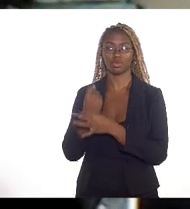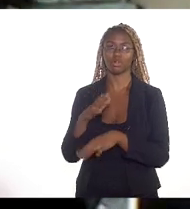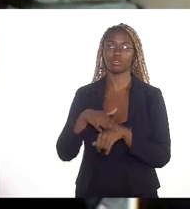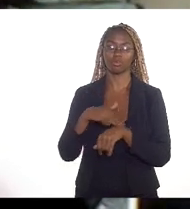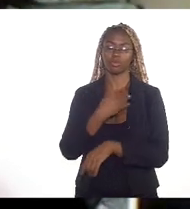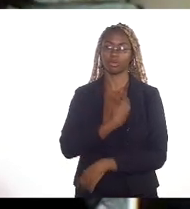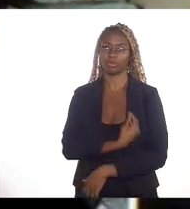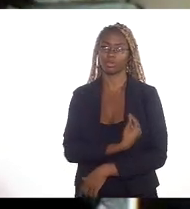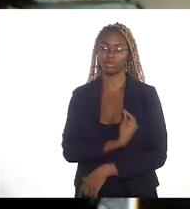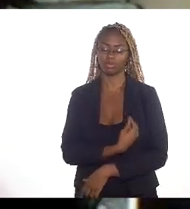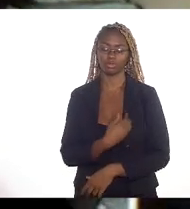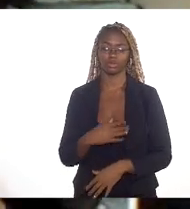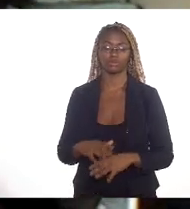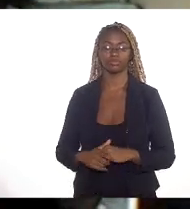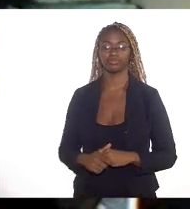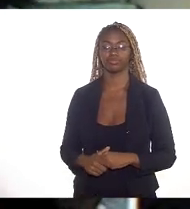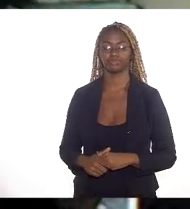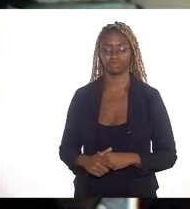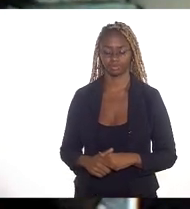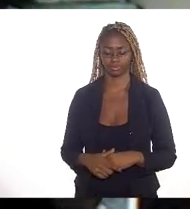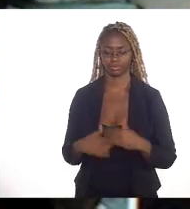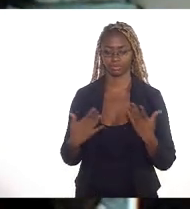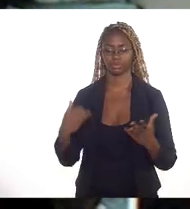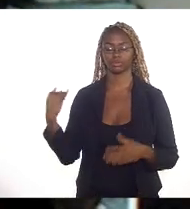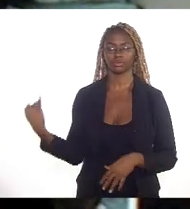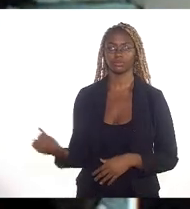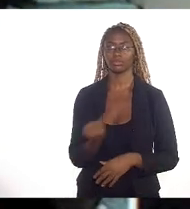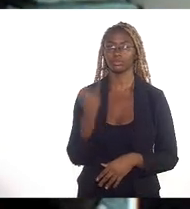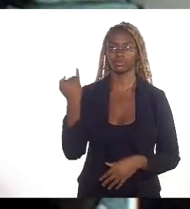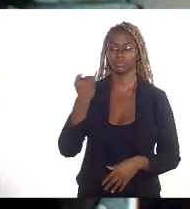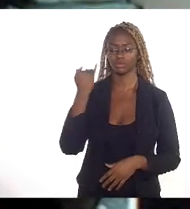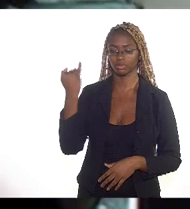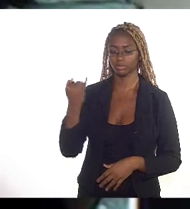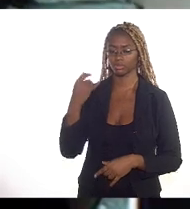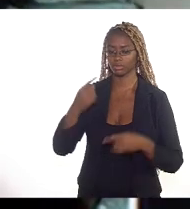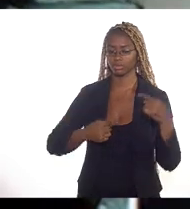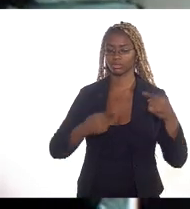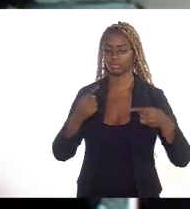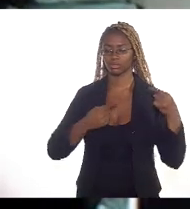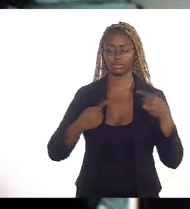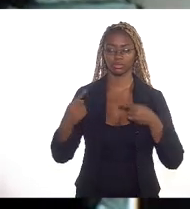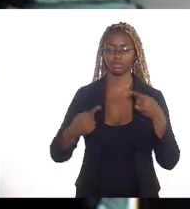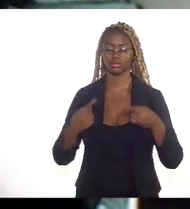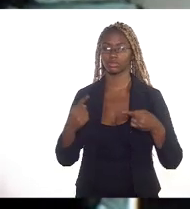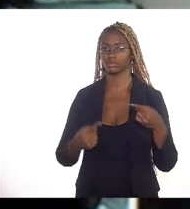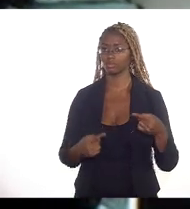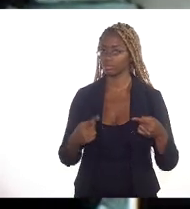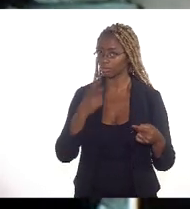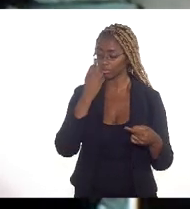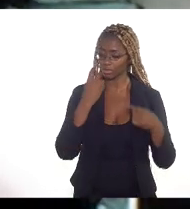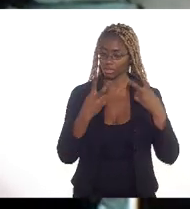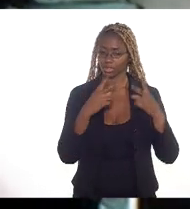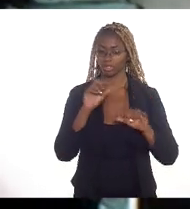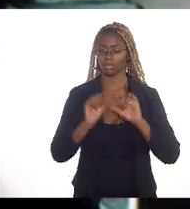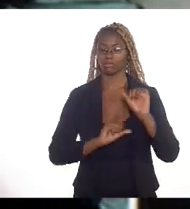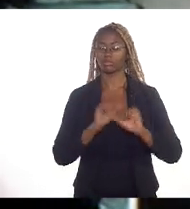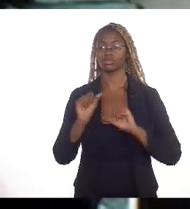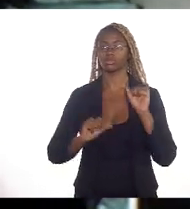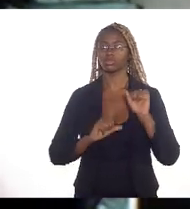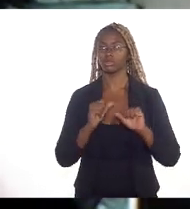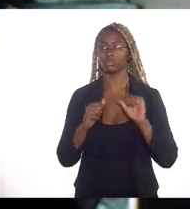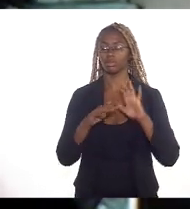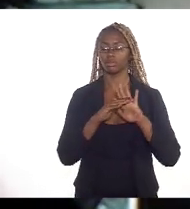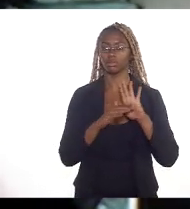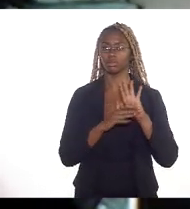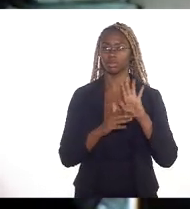direito à educação, é fundamental a gente debater, mexer nos calendários letivos, alterar o calendário letivo do